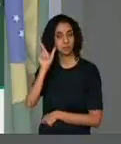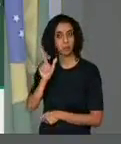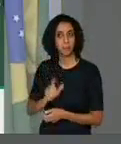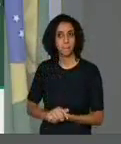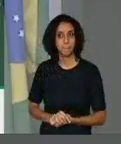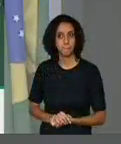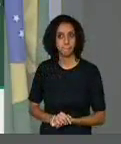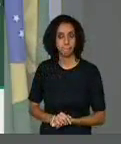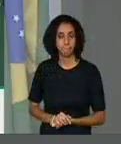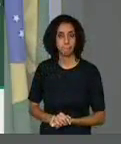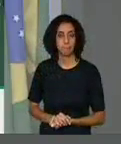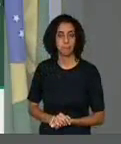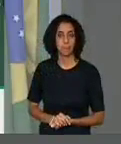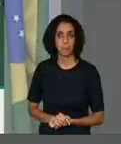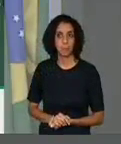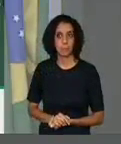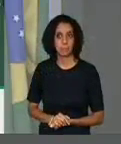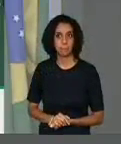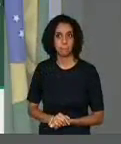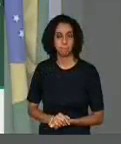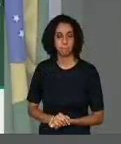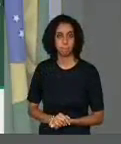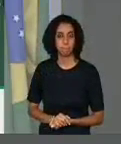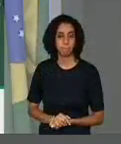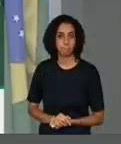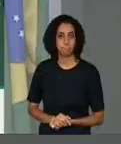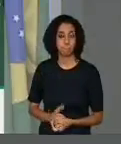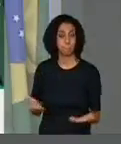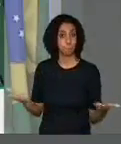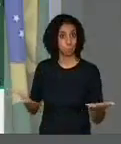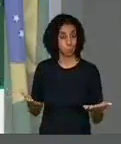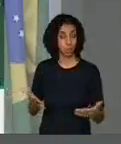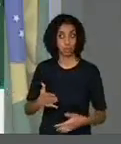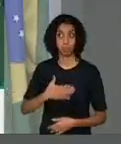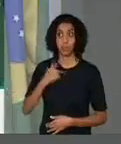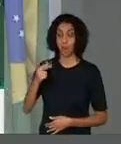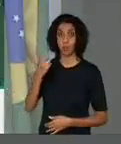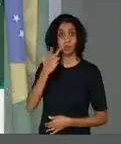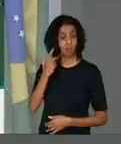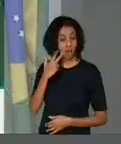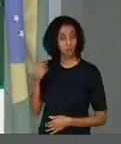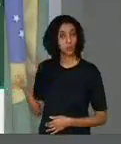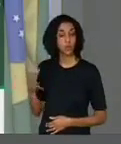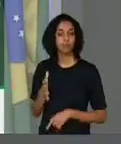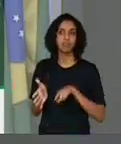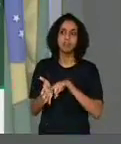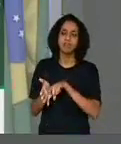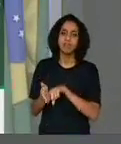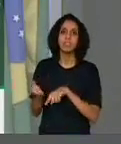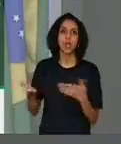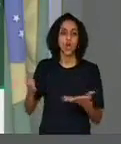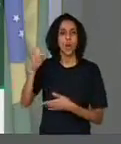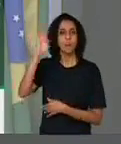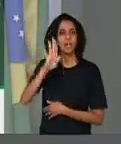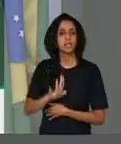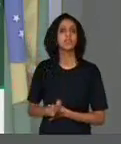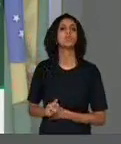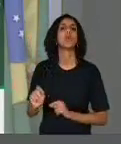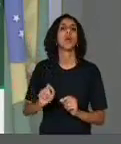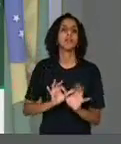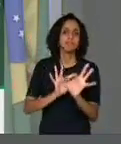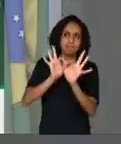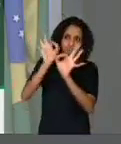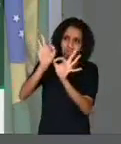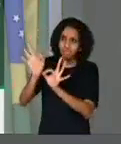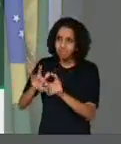foi surpreendido por esse novo momento em que o Brasil está sendo passado a limpo. E